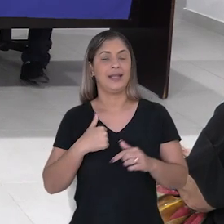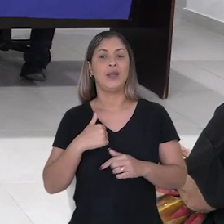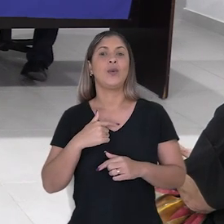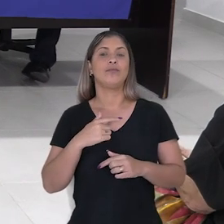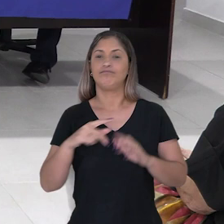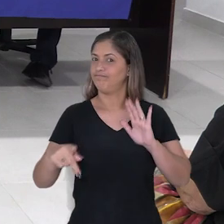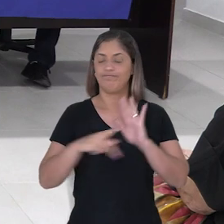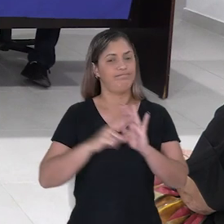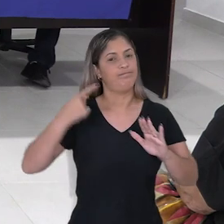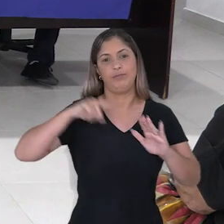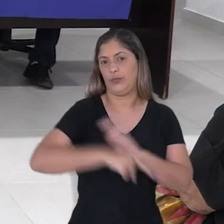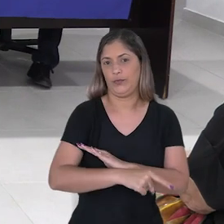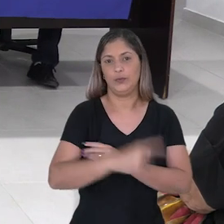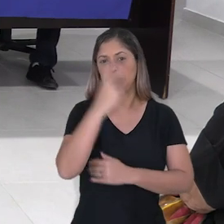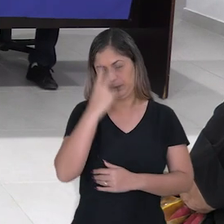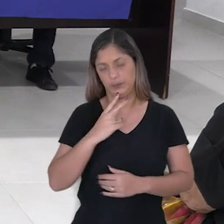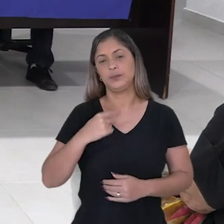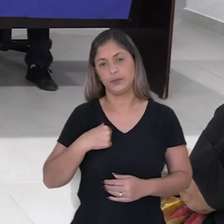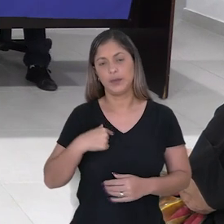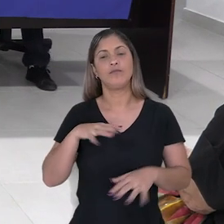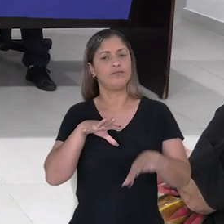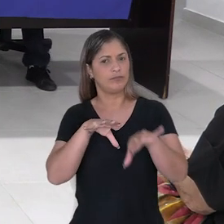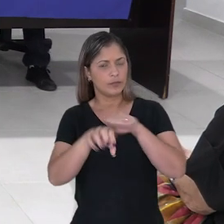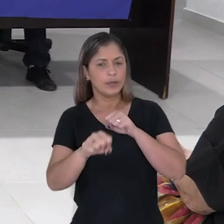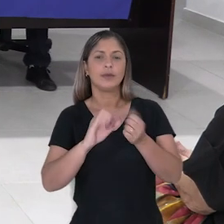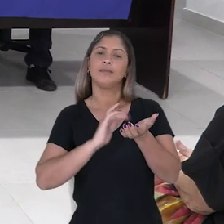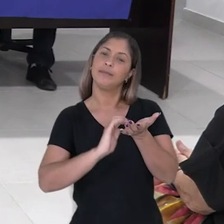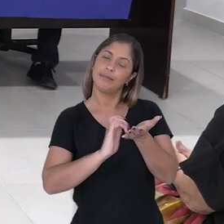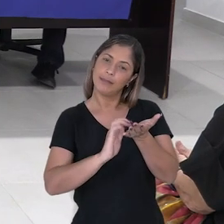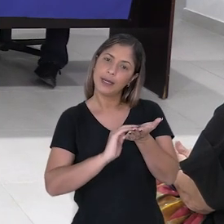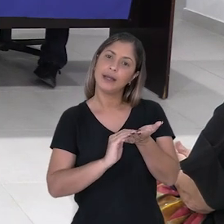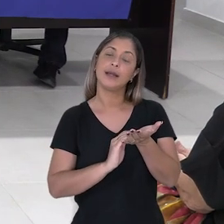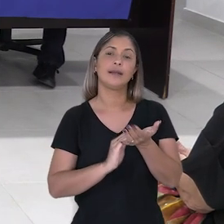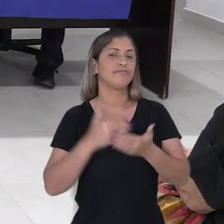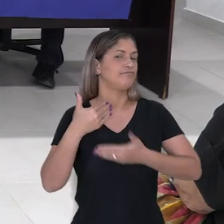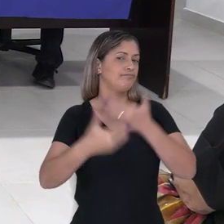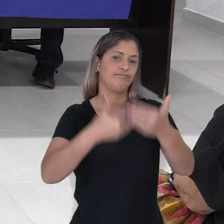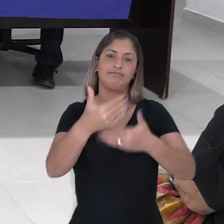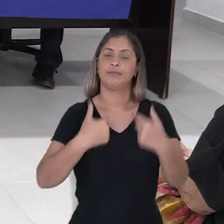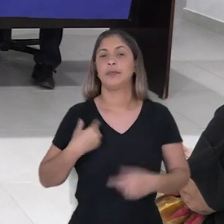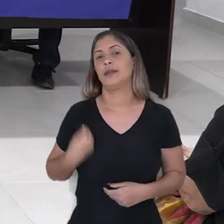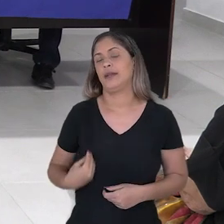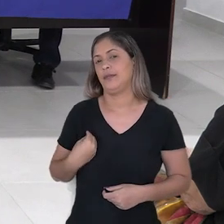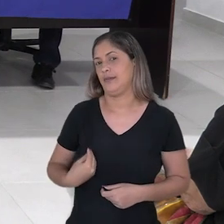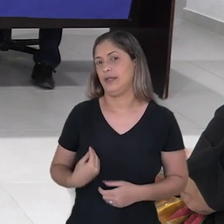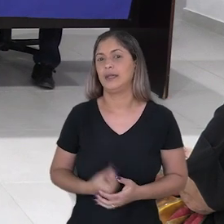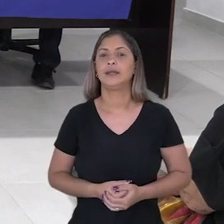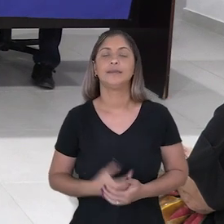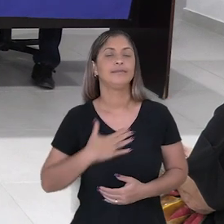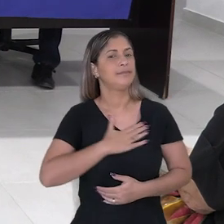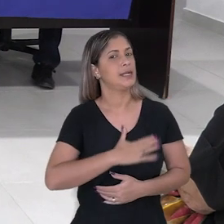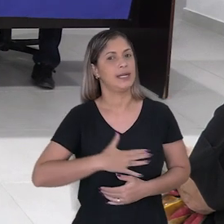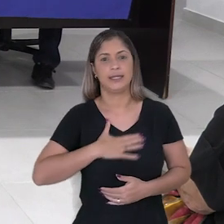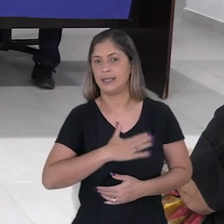total. Então, eu fui alfabetizada em Braille. O Braille foi sempre uma constância na minha vida e foi um